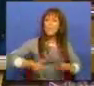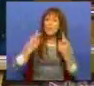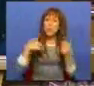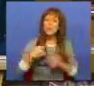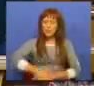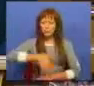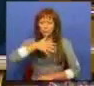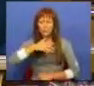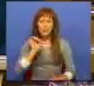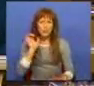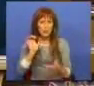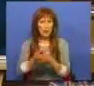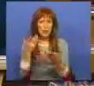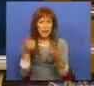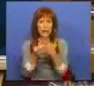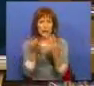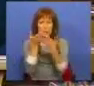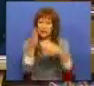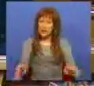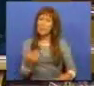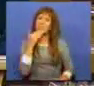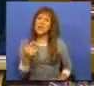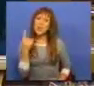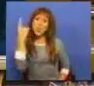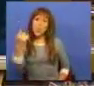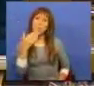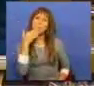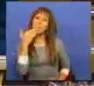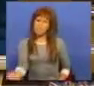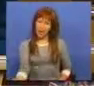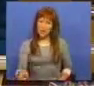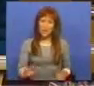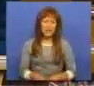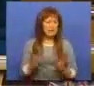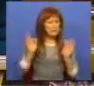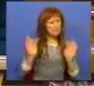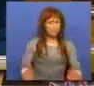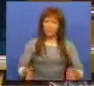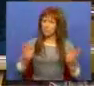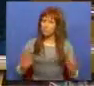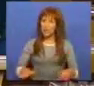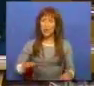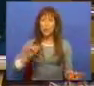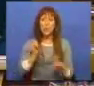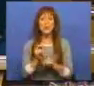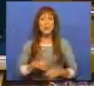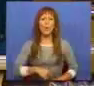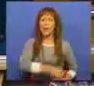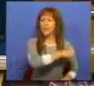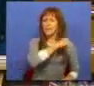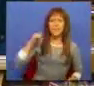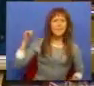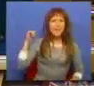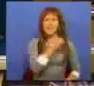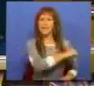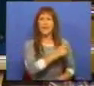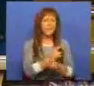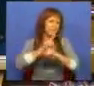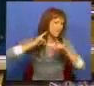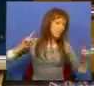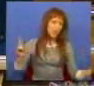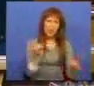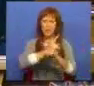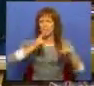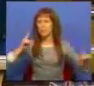de declarar o divórcio a pedido de um dos cônjuges, sem necessidade do calvário de